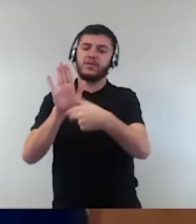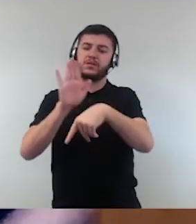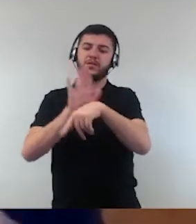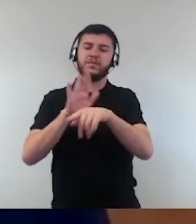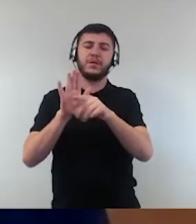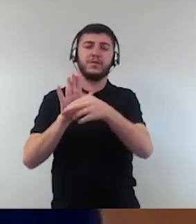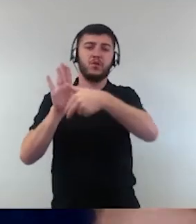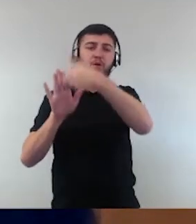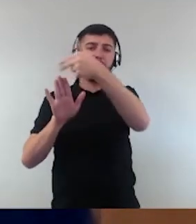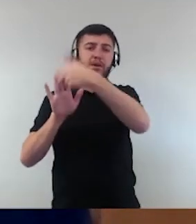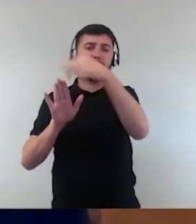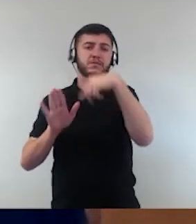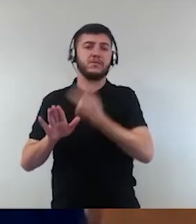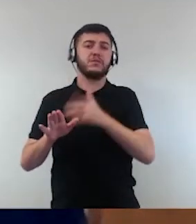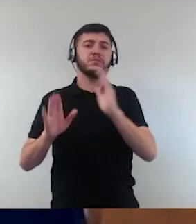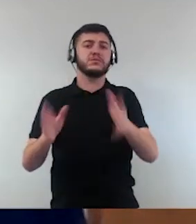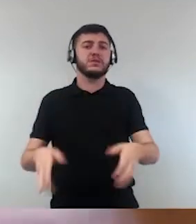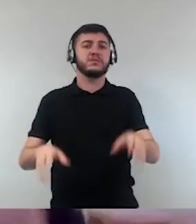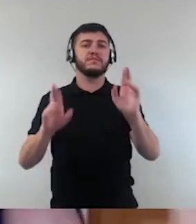gente espera,